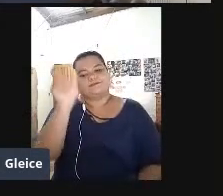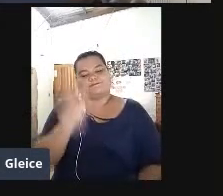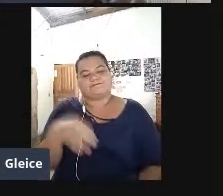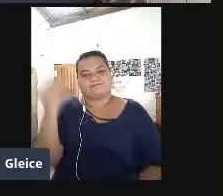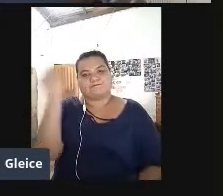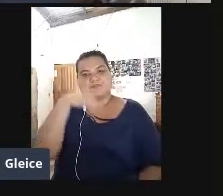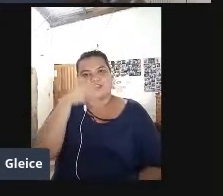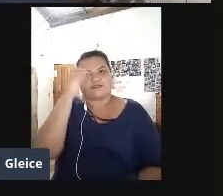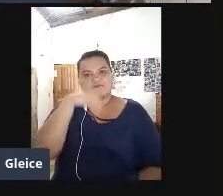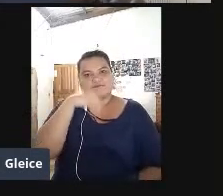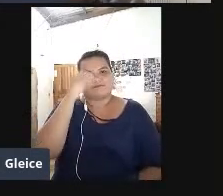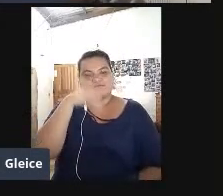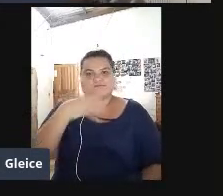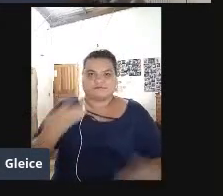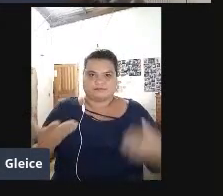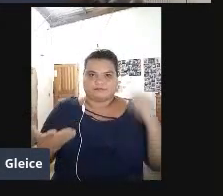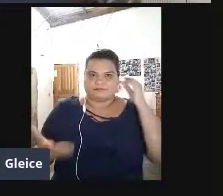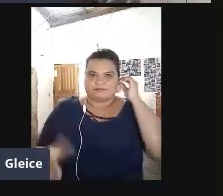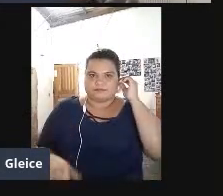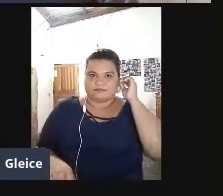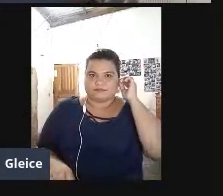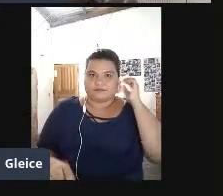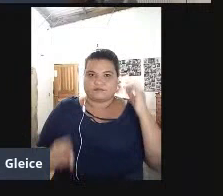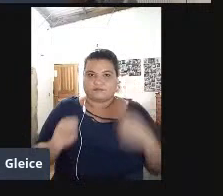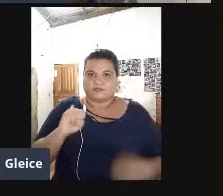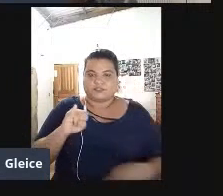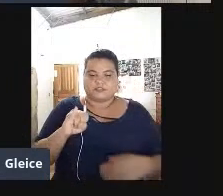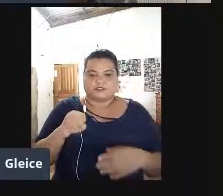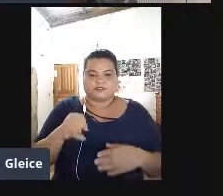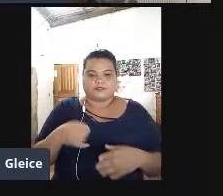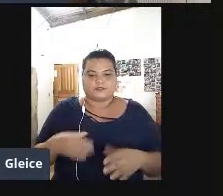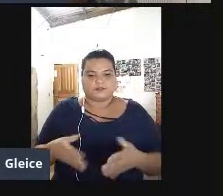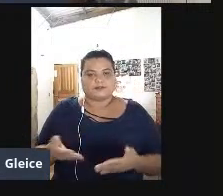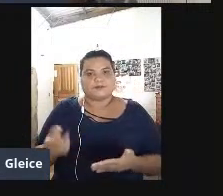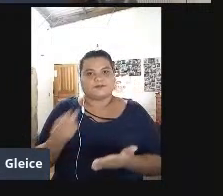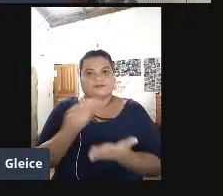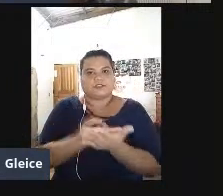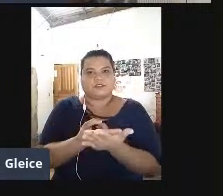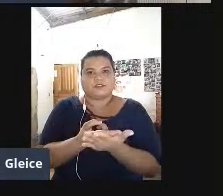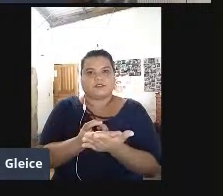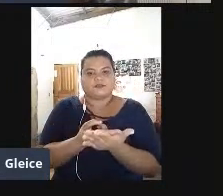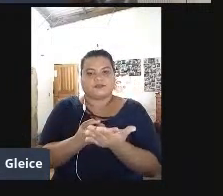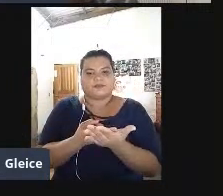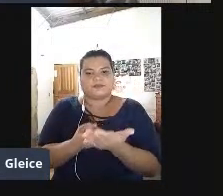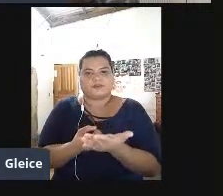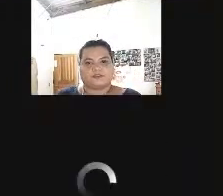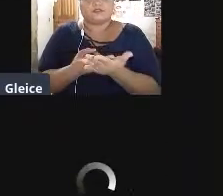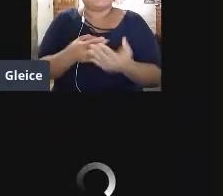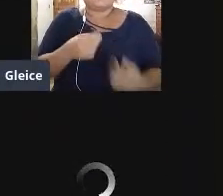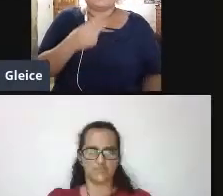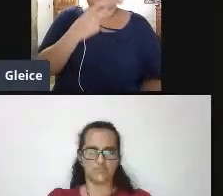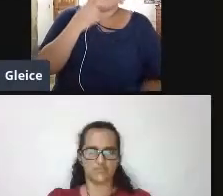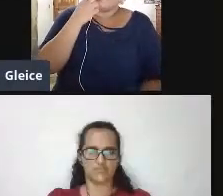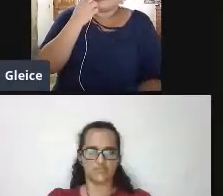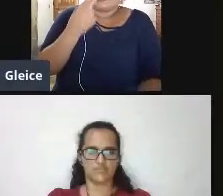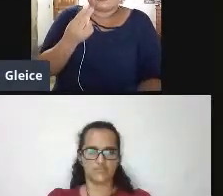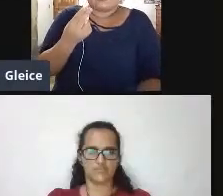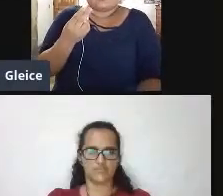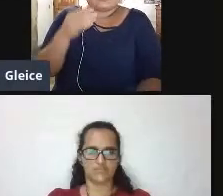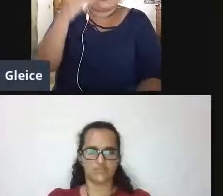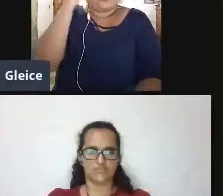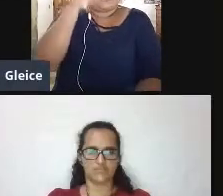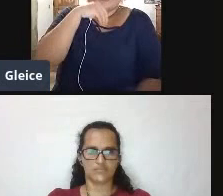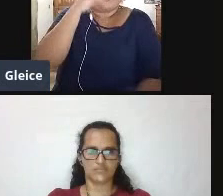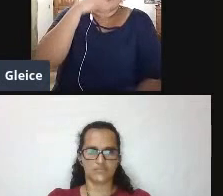pacientes que, se você baixar a cabeceira para fazer um procedimento, esse paciente satura. O risco de RCP na UTI COVID ele é